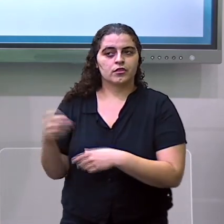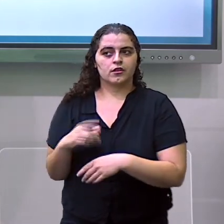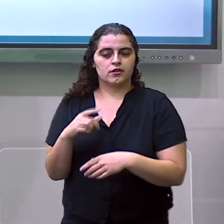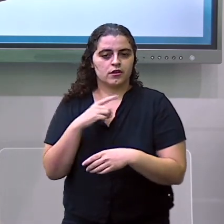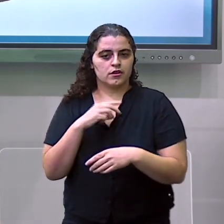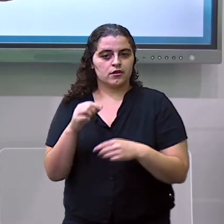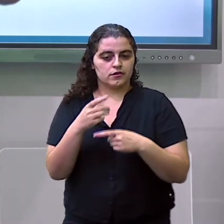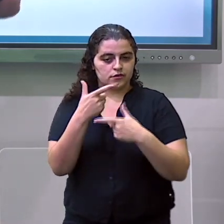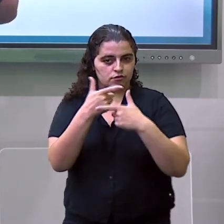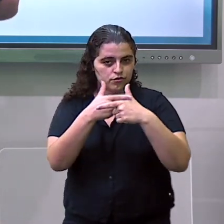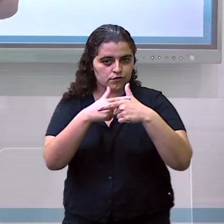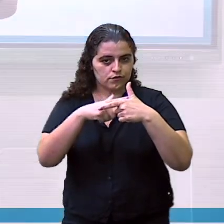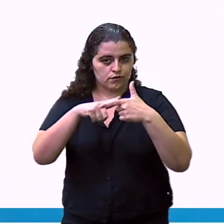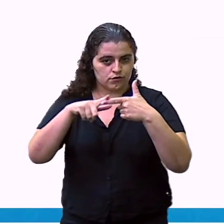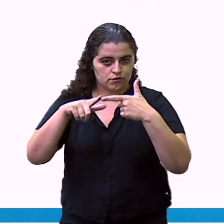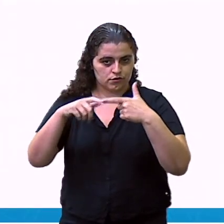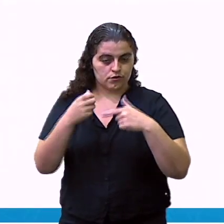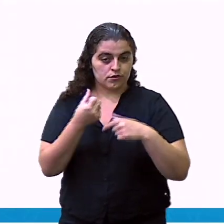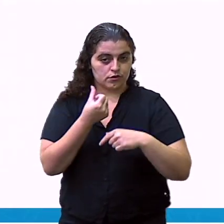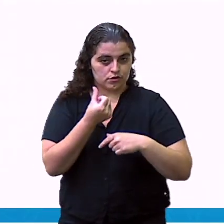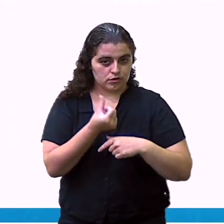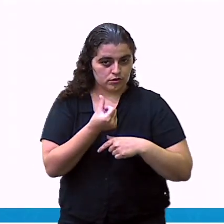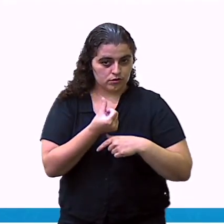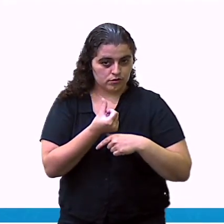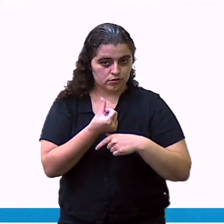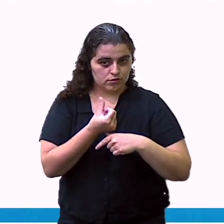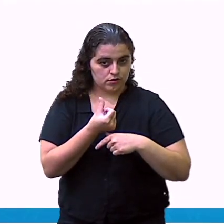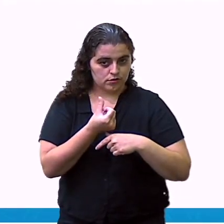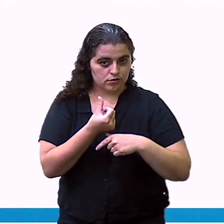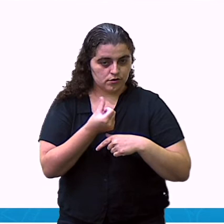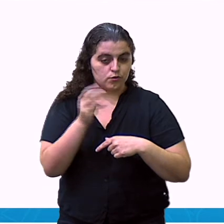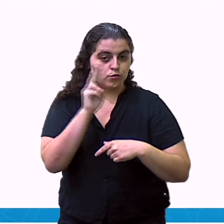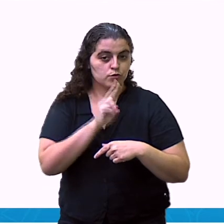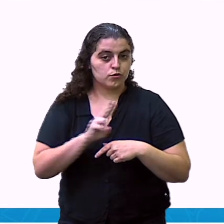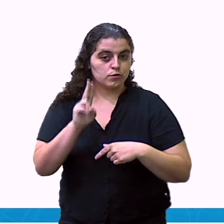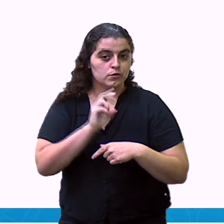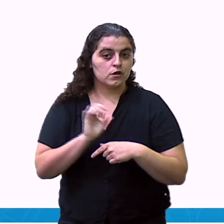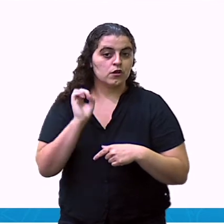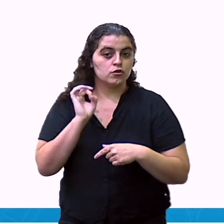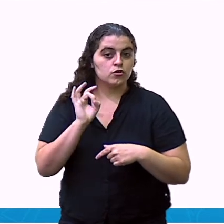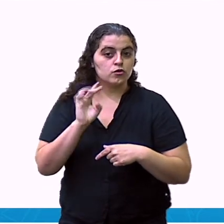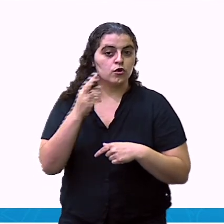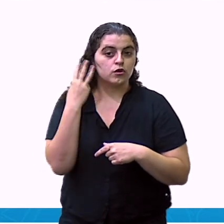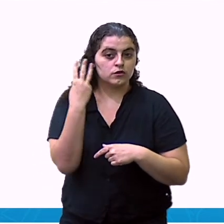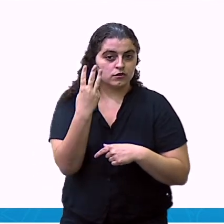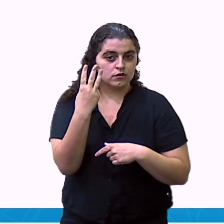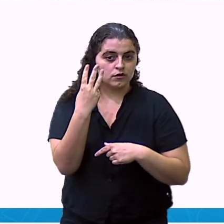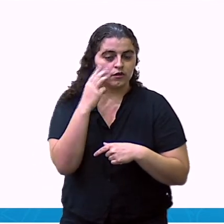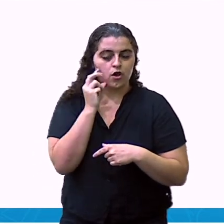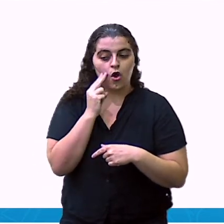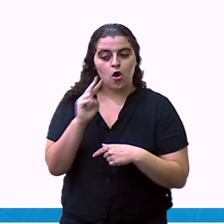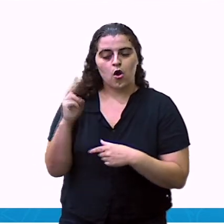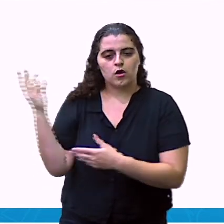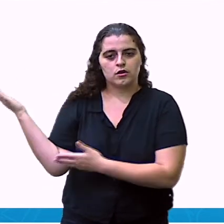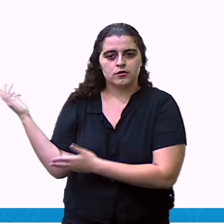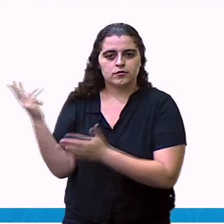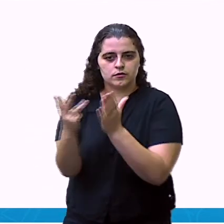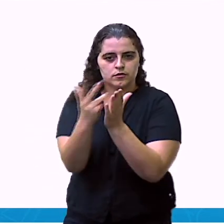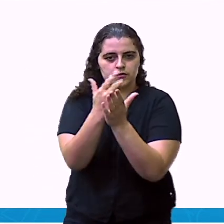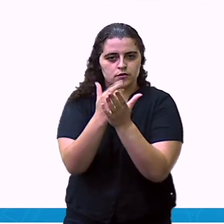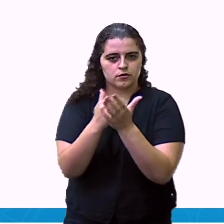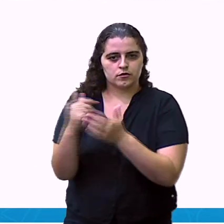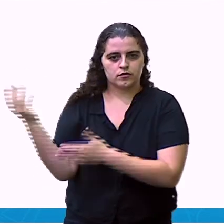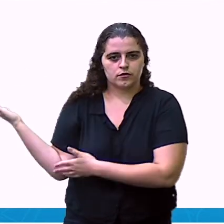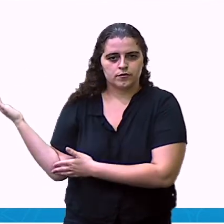tem que ser fracionada em 6 partes e vamos utilizar somente 3 partes